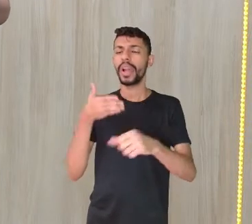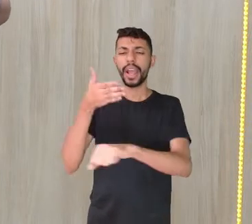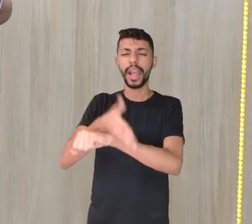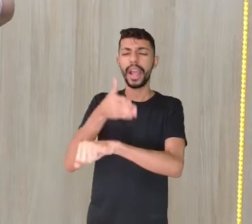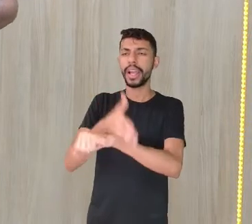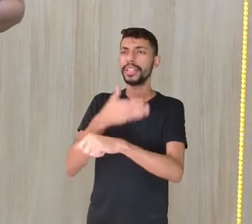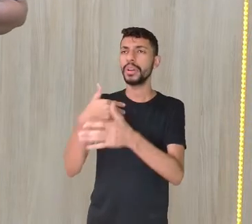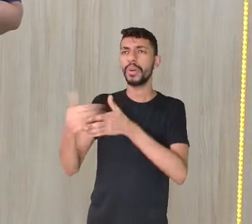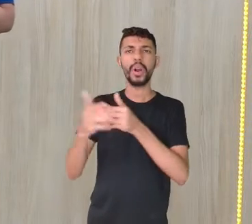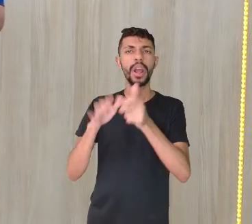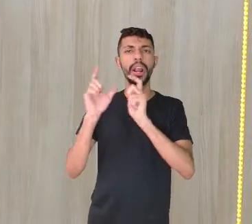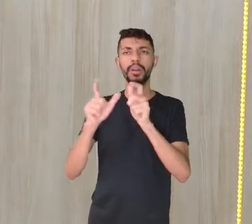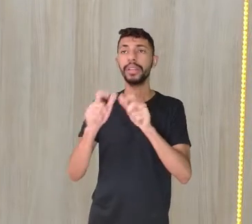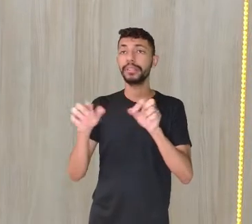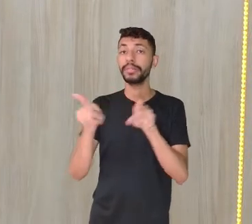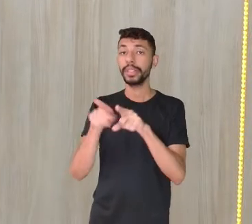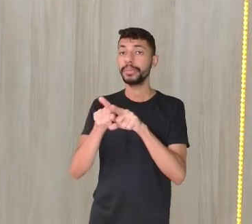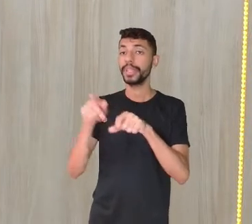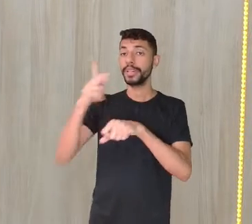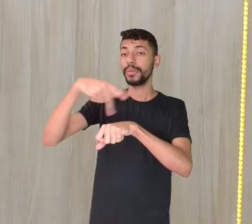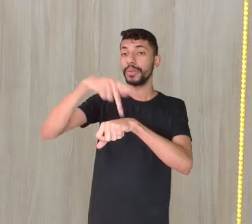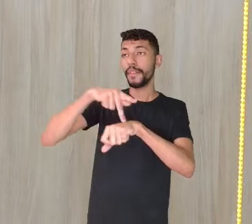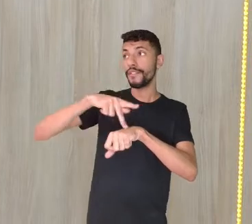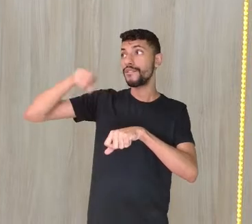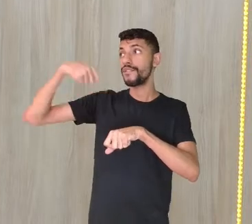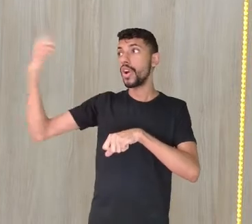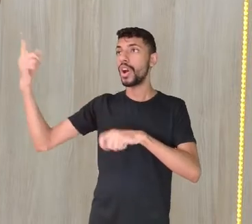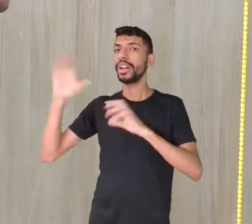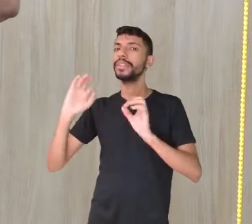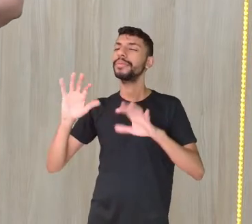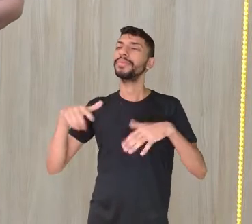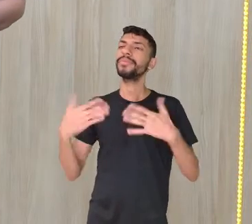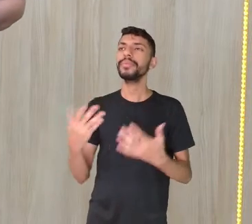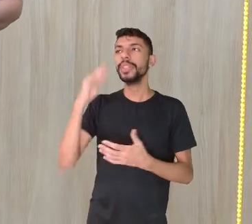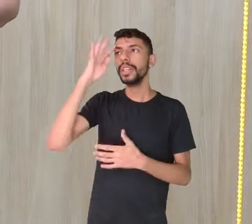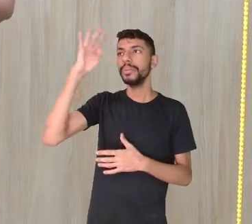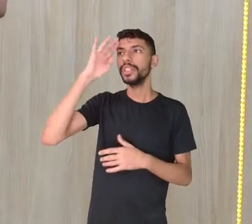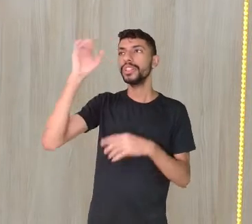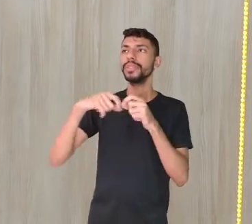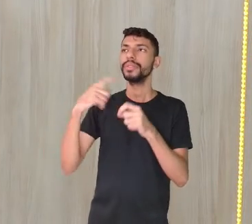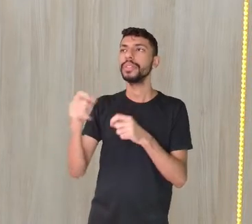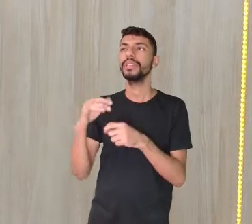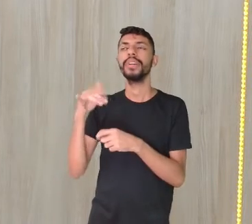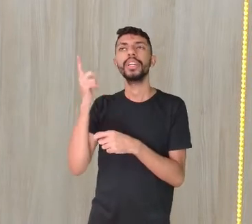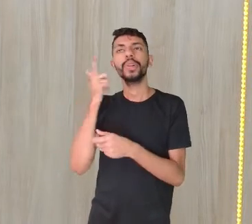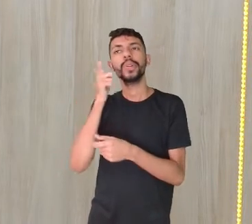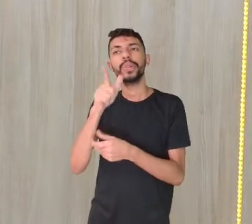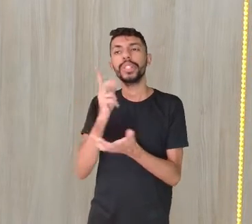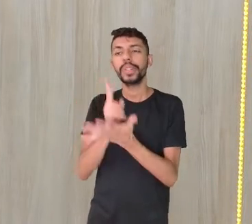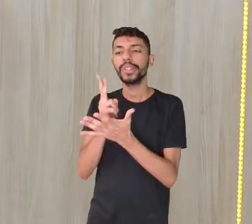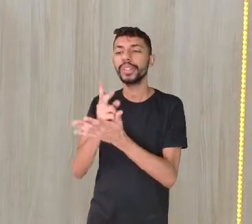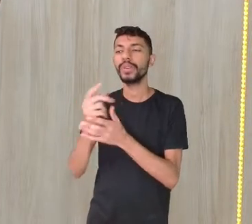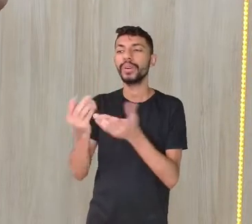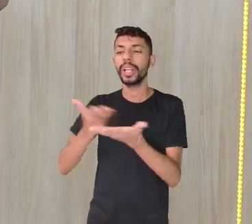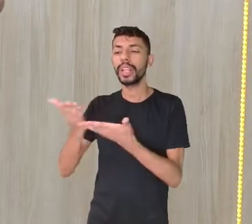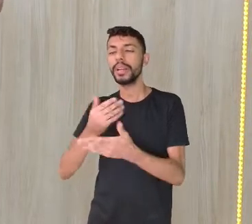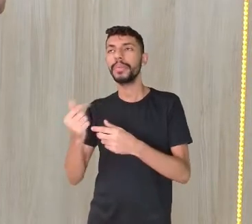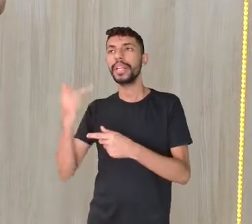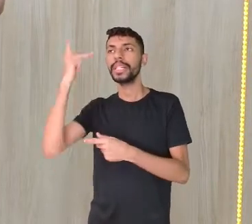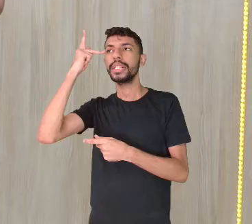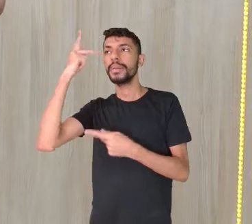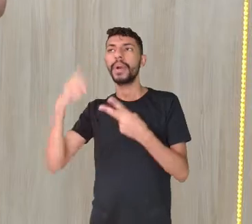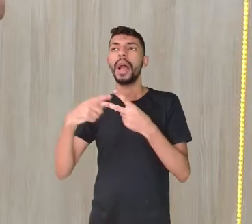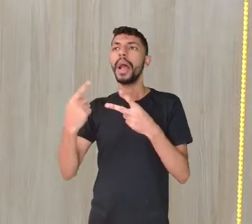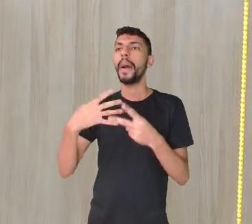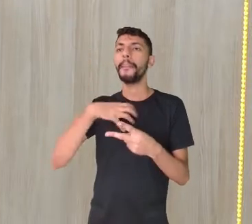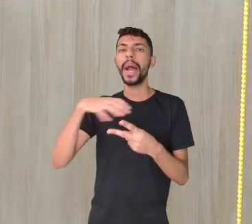fora do Brasil. Imagina que esse paciente vai continuar o tratamento em São Paulo, na Bahia, né, em Rondônia, não